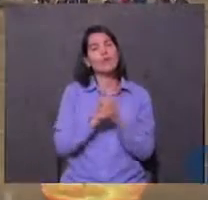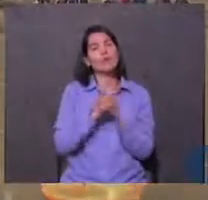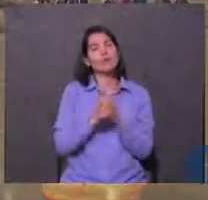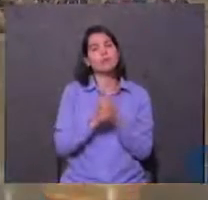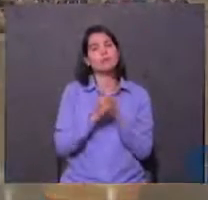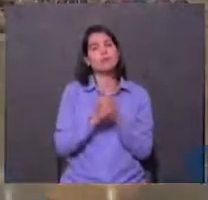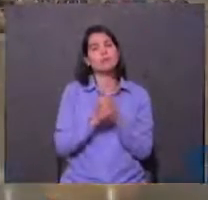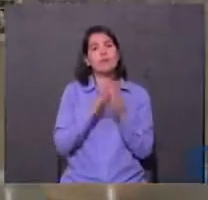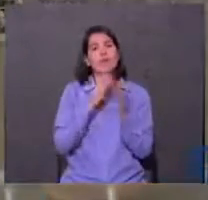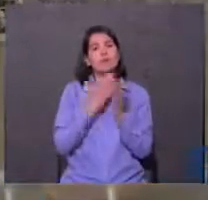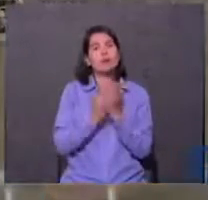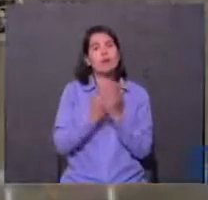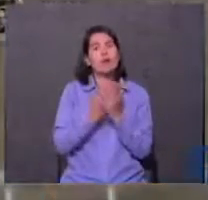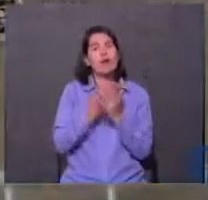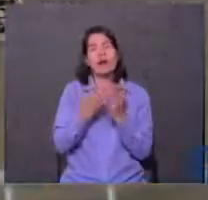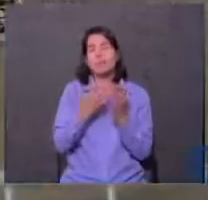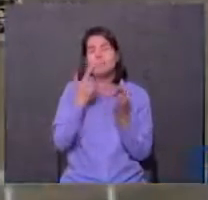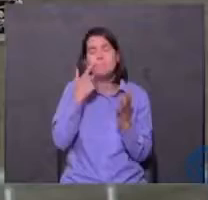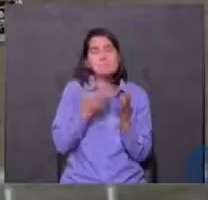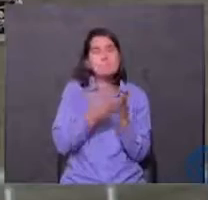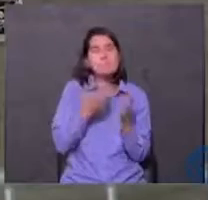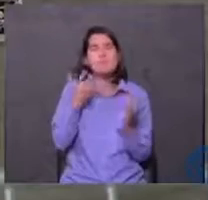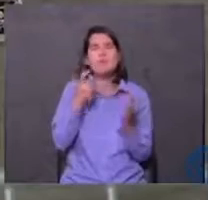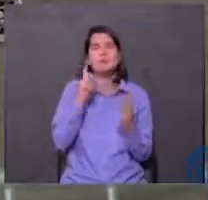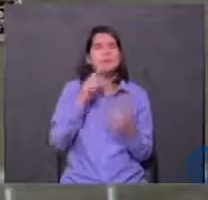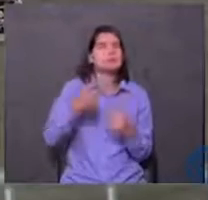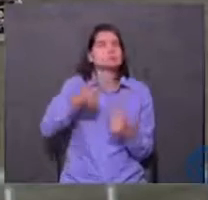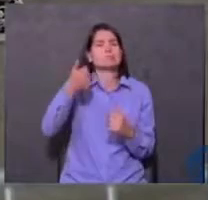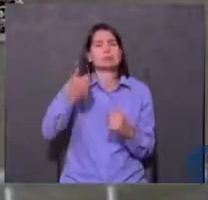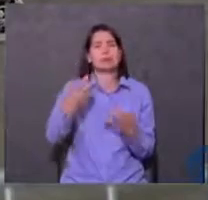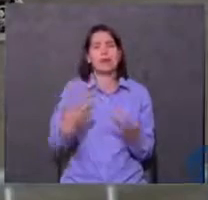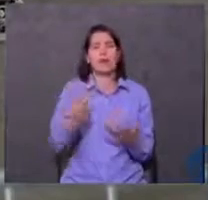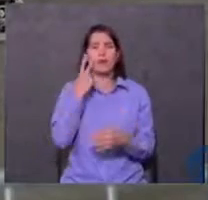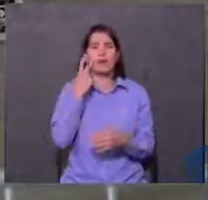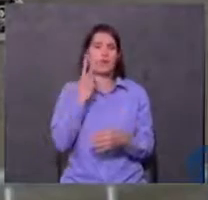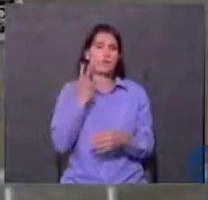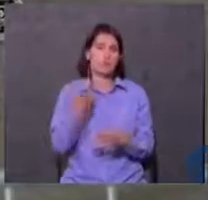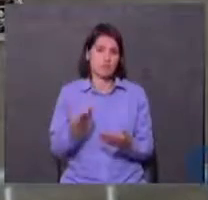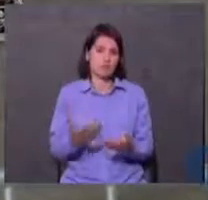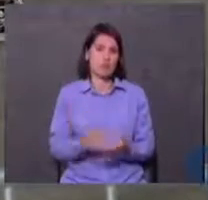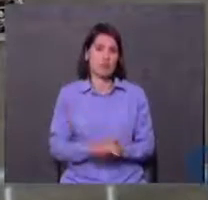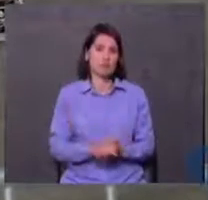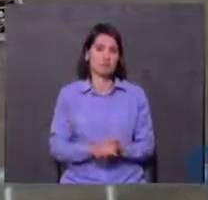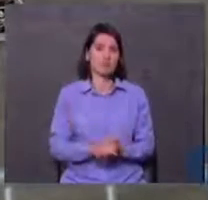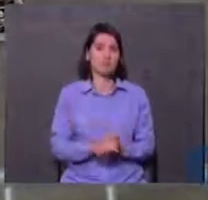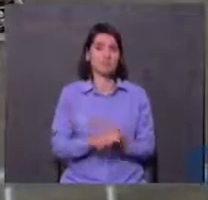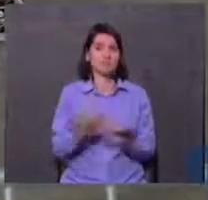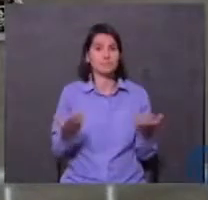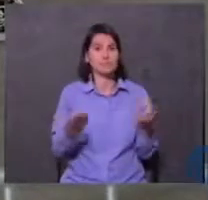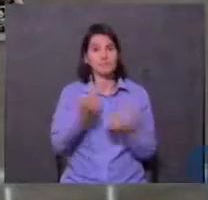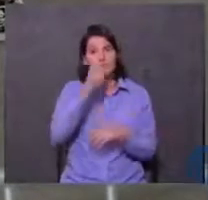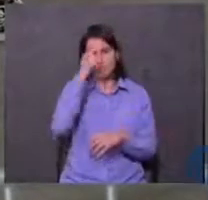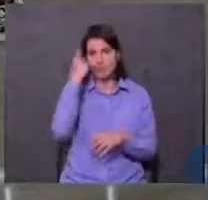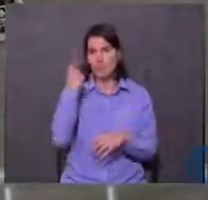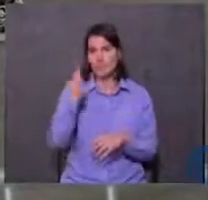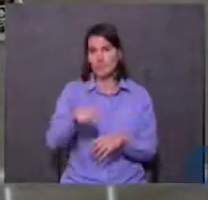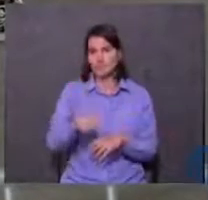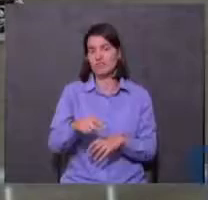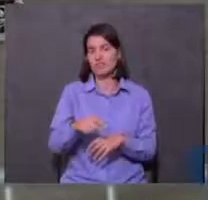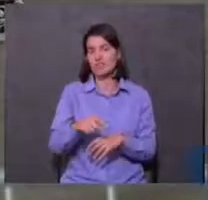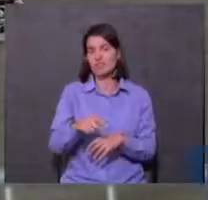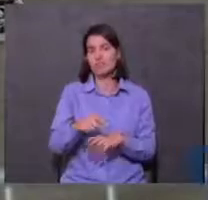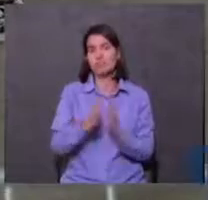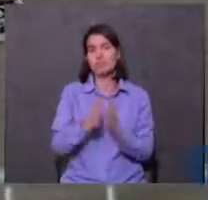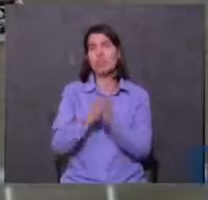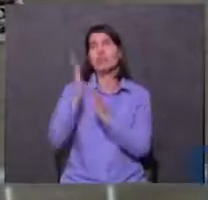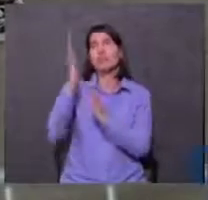mais viva e operante na nossa existência. É muito difícil escoitar a